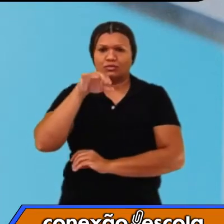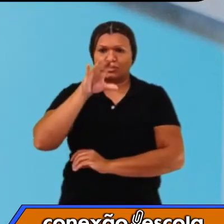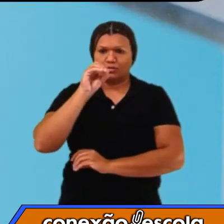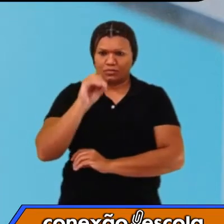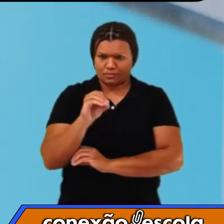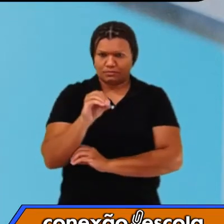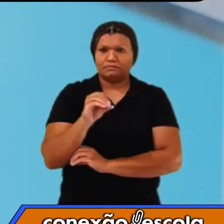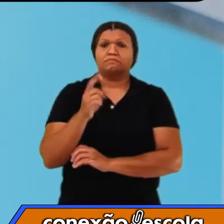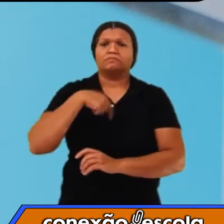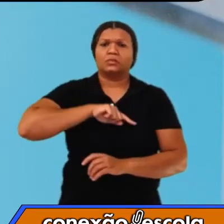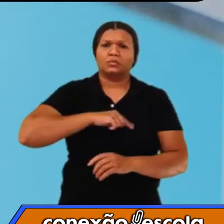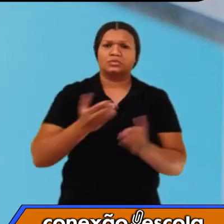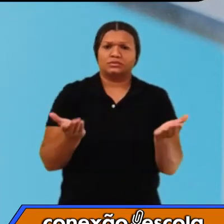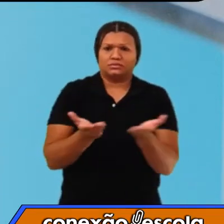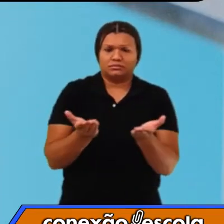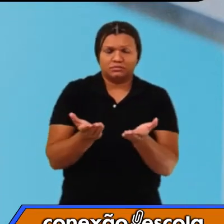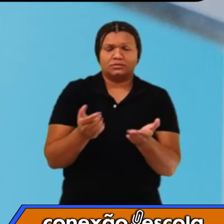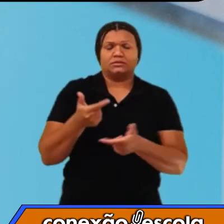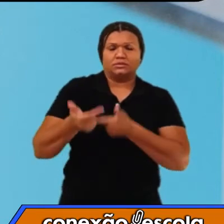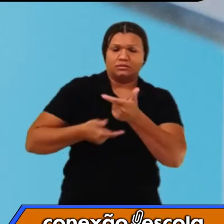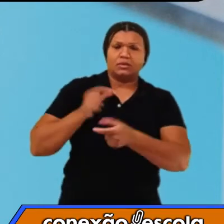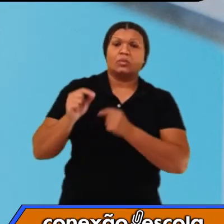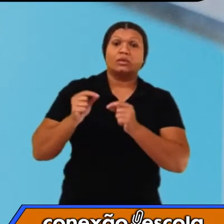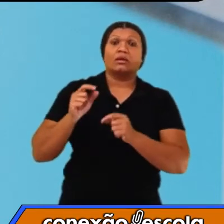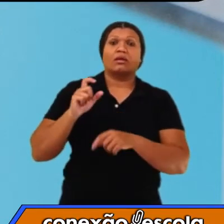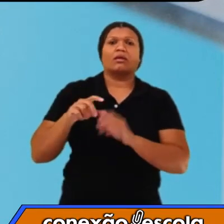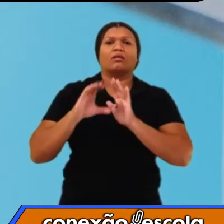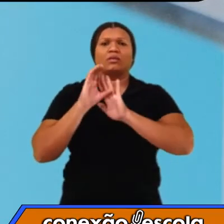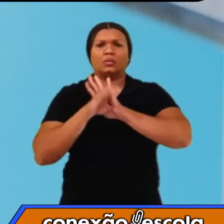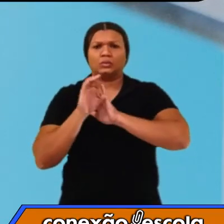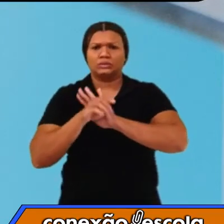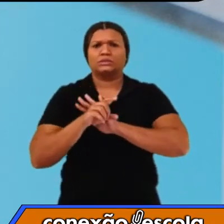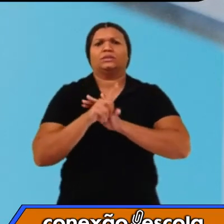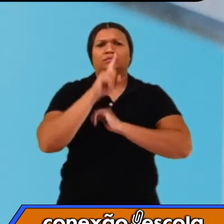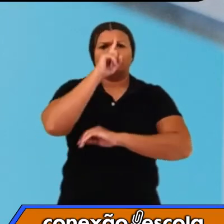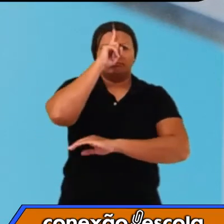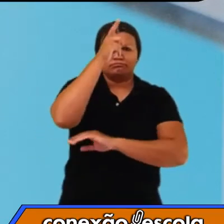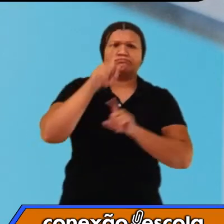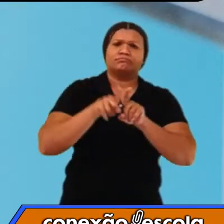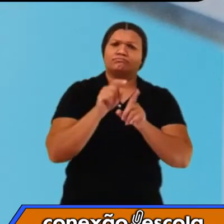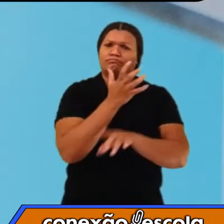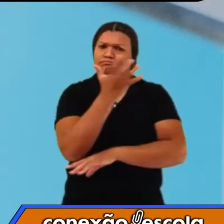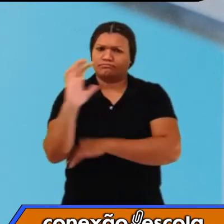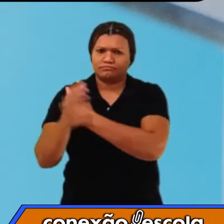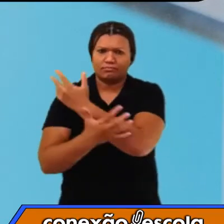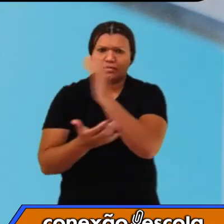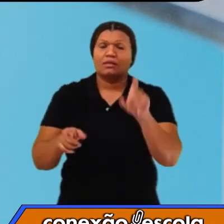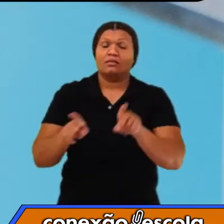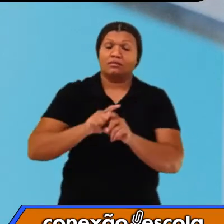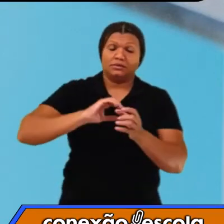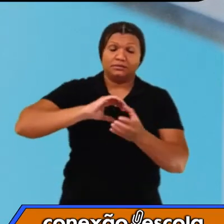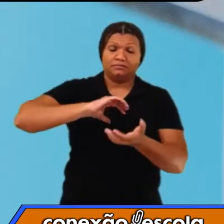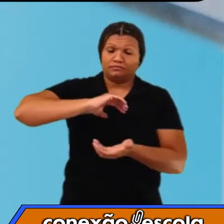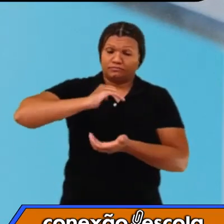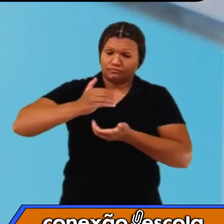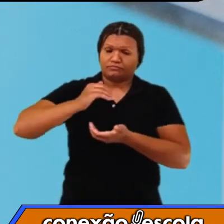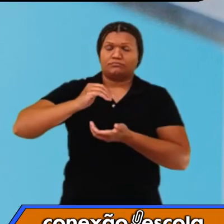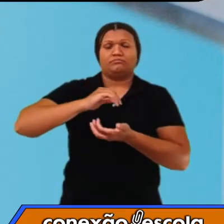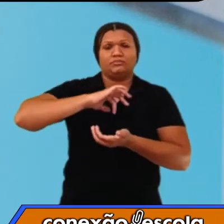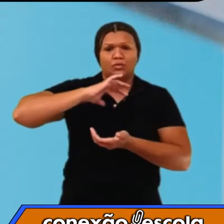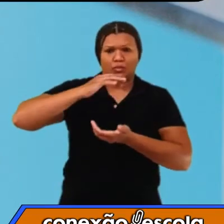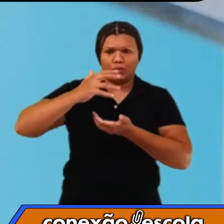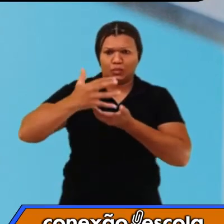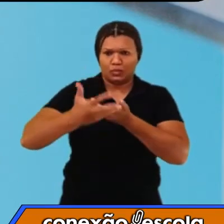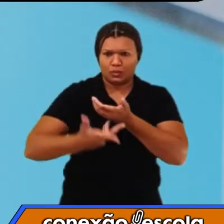trabalhamos hoje o conceito de natureza e meio ambiente, camadas da atmosfera e falamos um pouquinho sobre a camada de